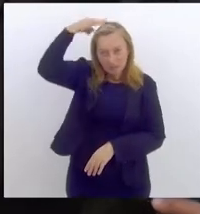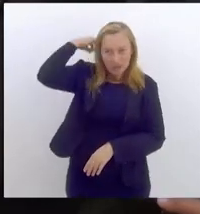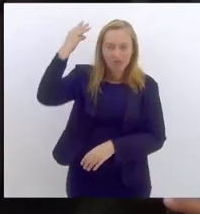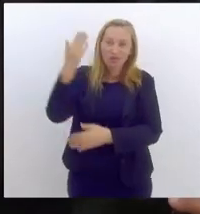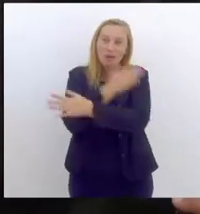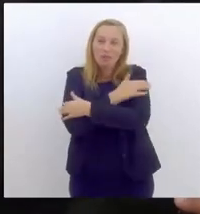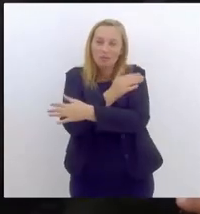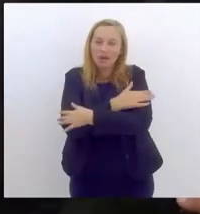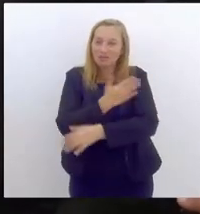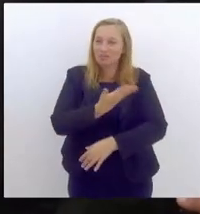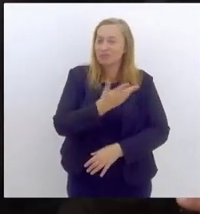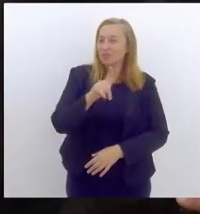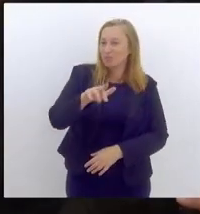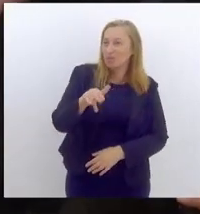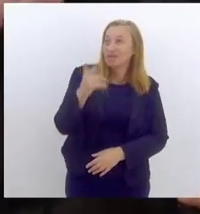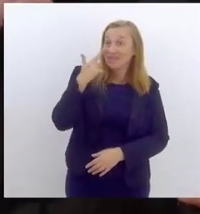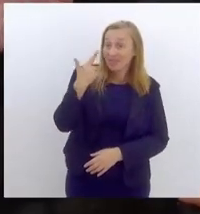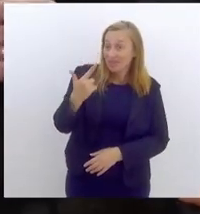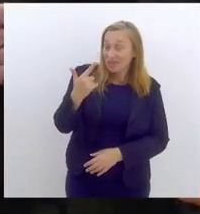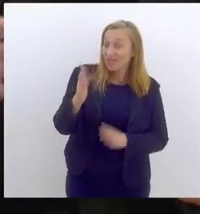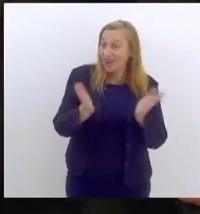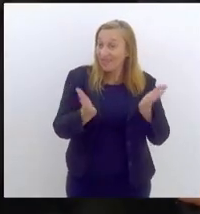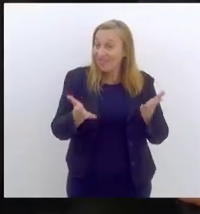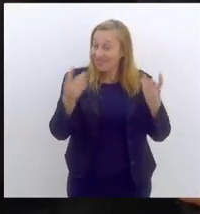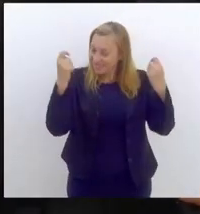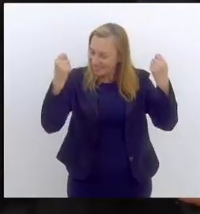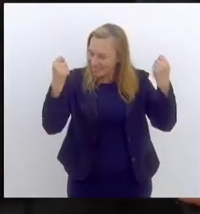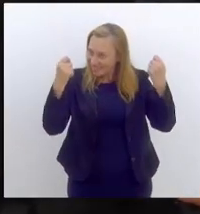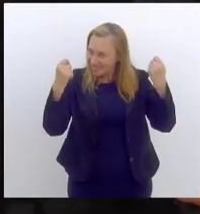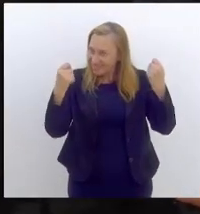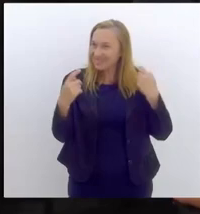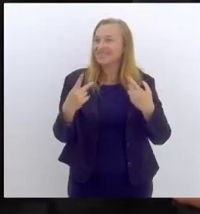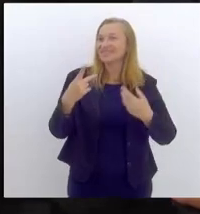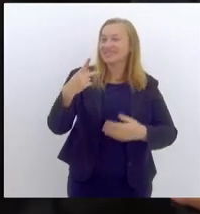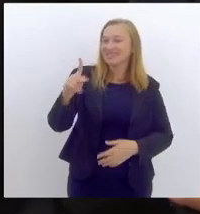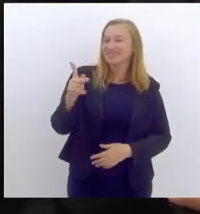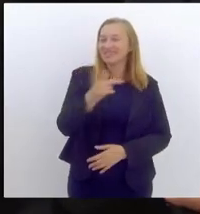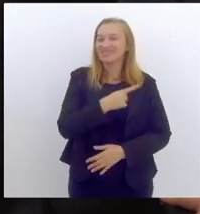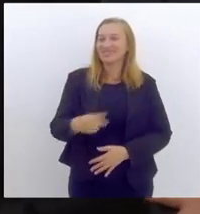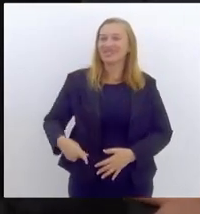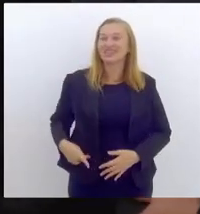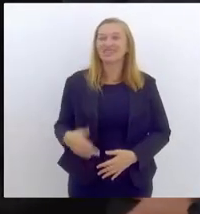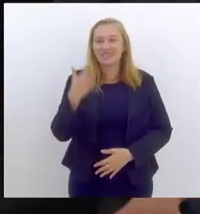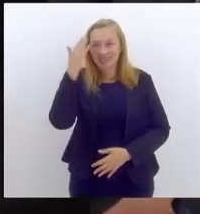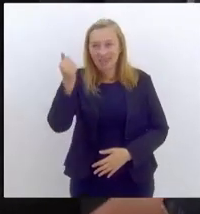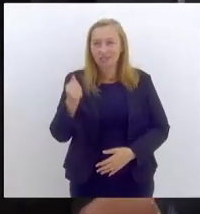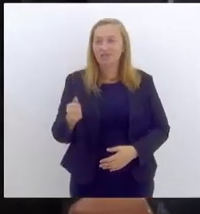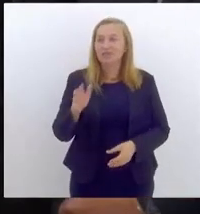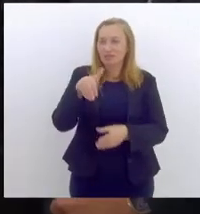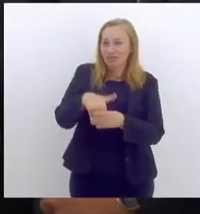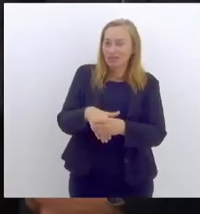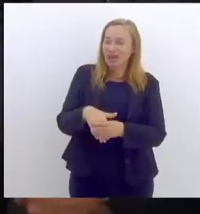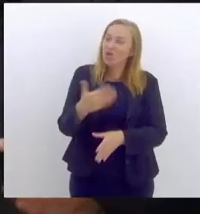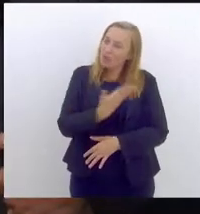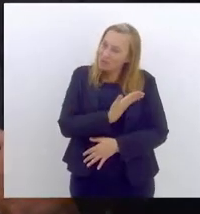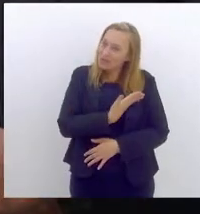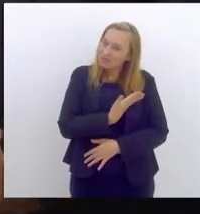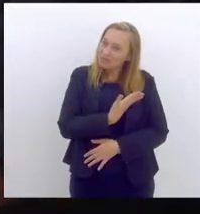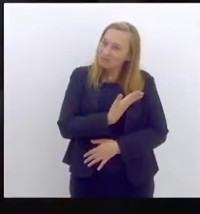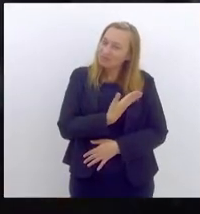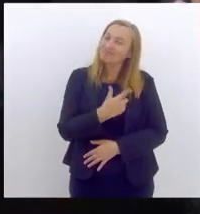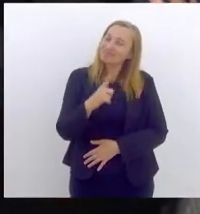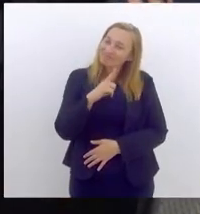abraço, sei que está nos acompanhando agora e torcendo pela sua vitória, você sabe disso. Eu quero declarar meu voto a um amigo que eu agora